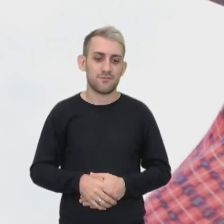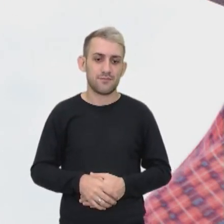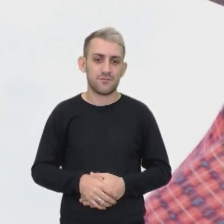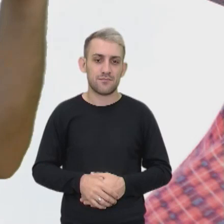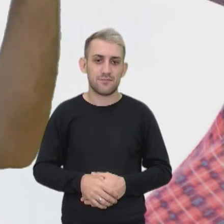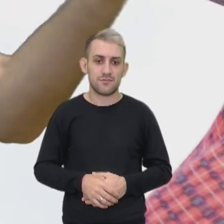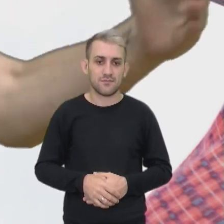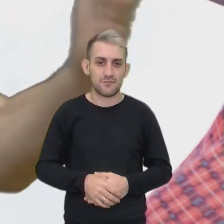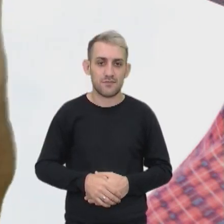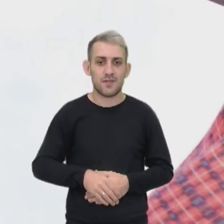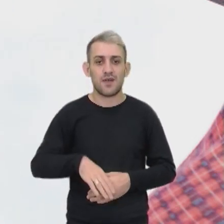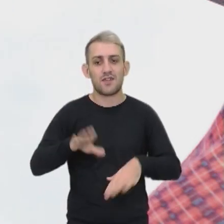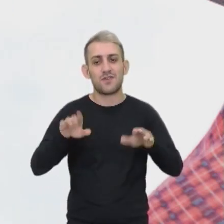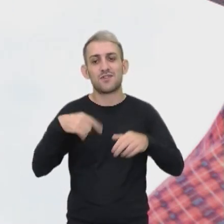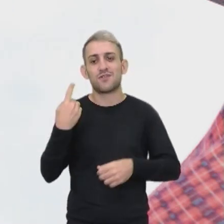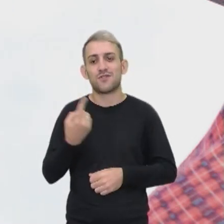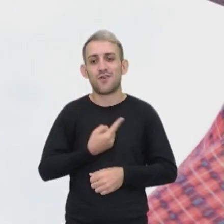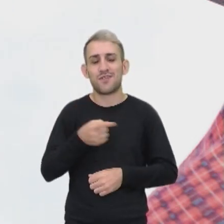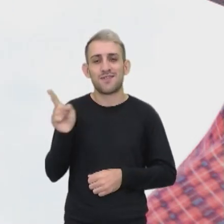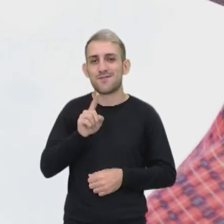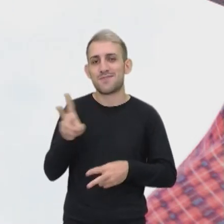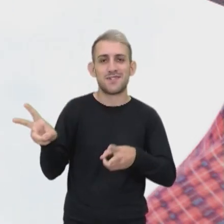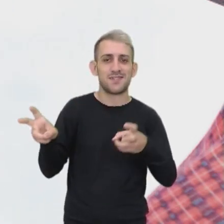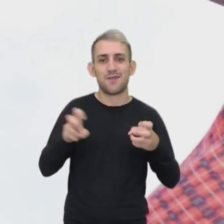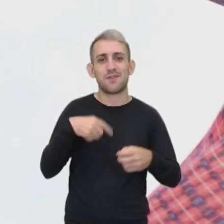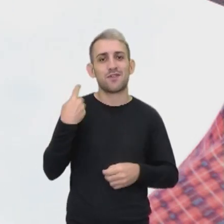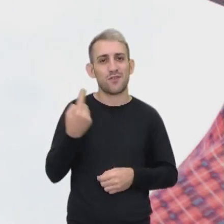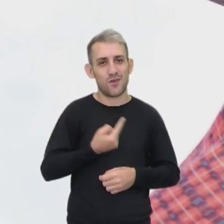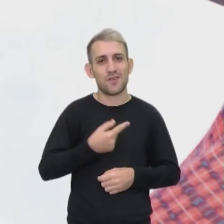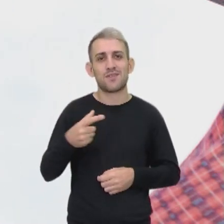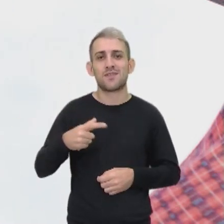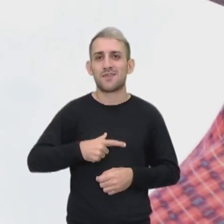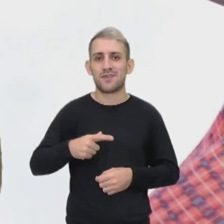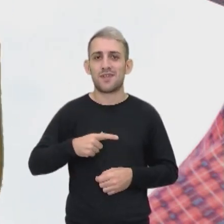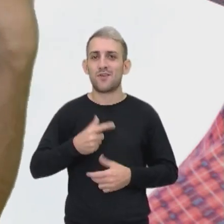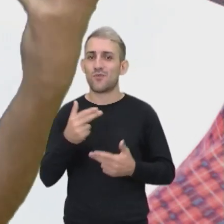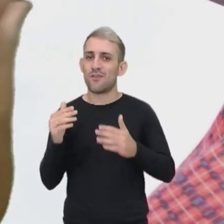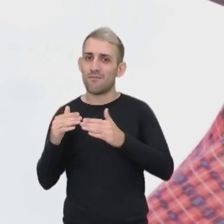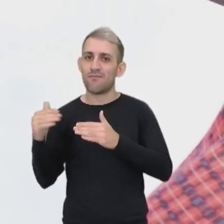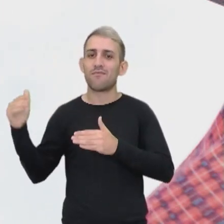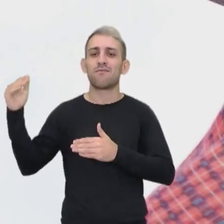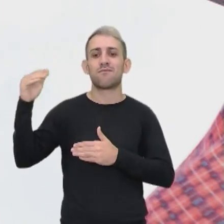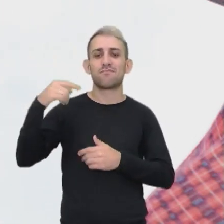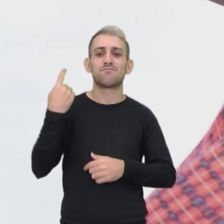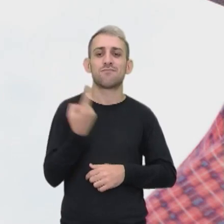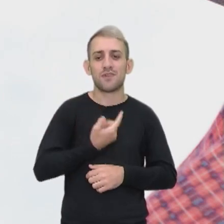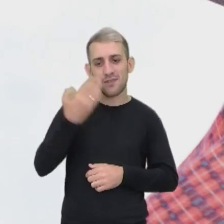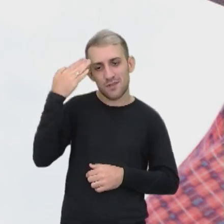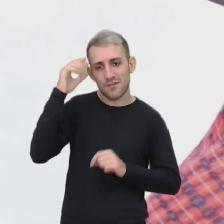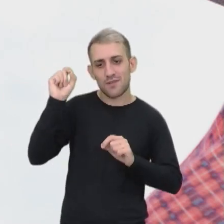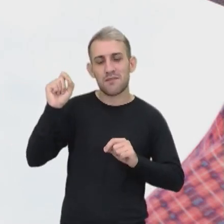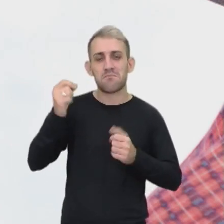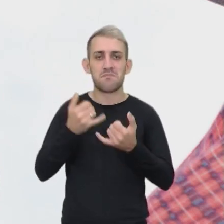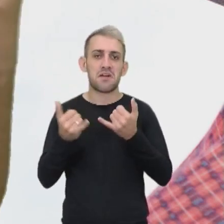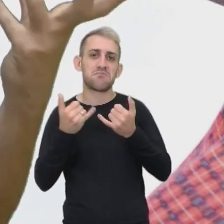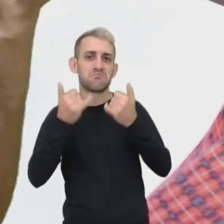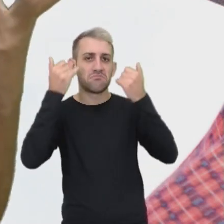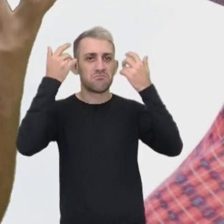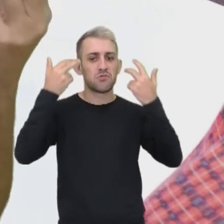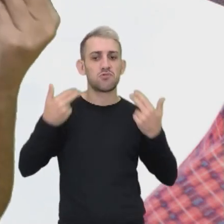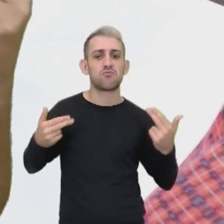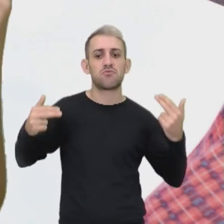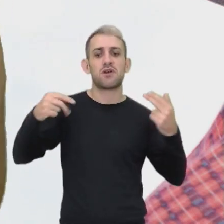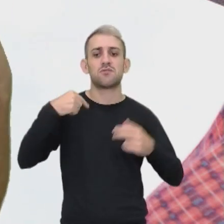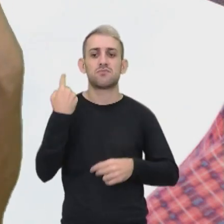às vezes não notar o privilégio que a gente tem e entender isso com uma certa naturalidade a ponto de